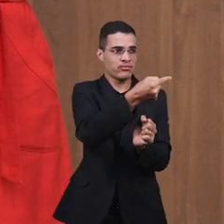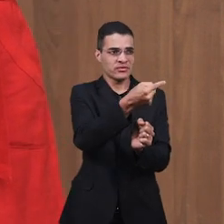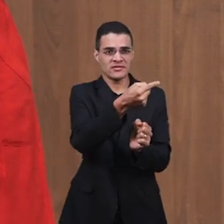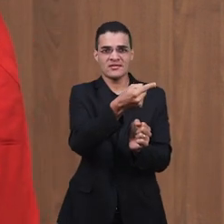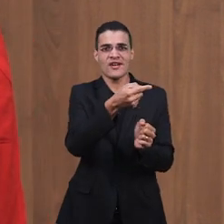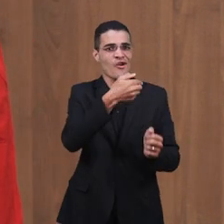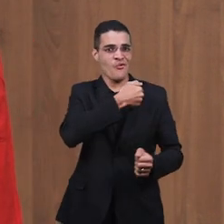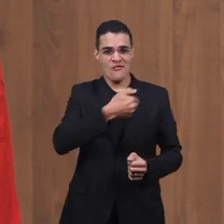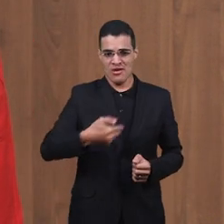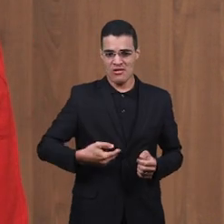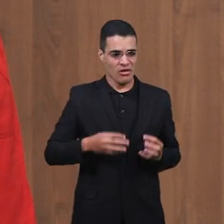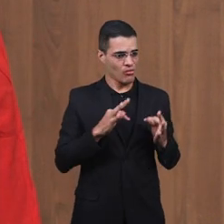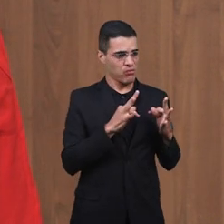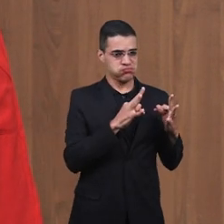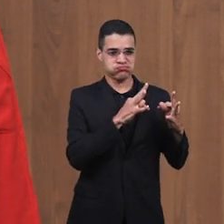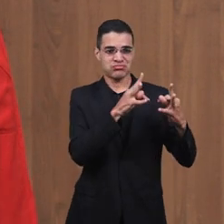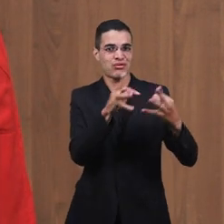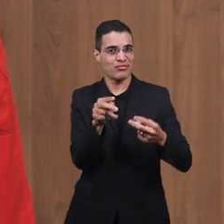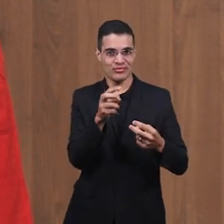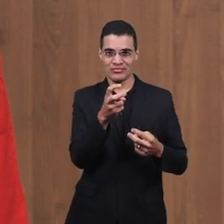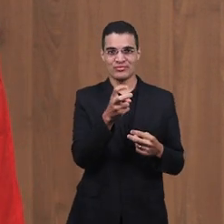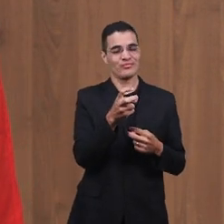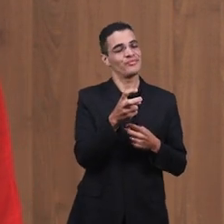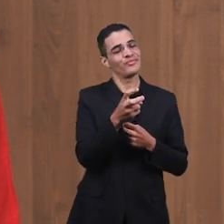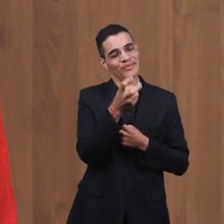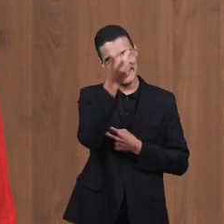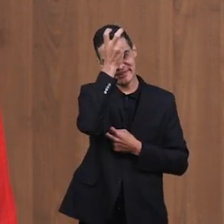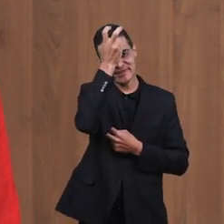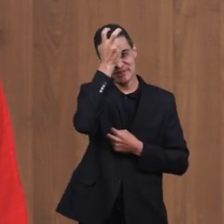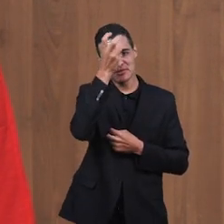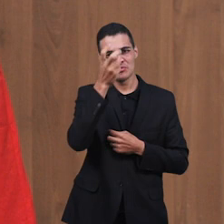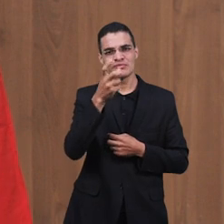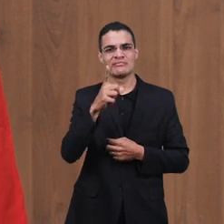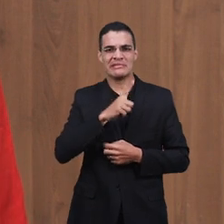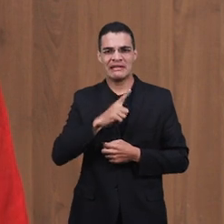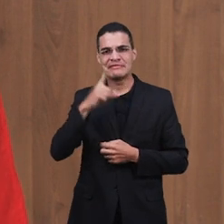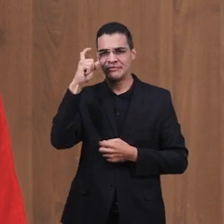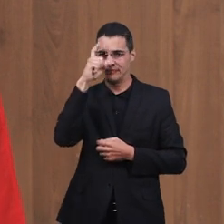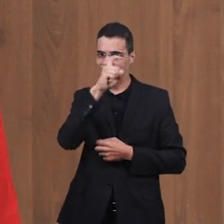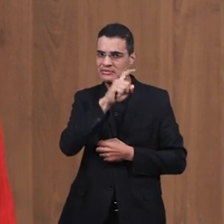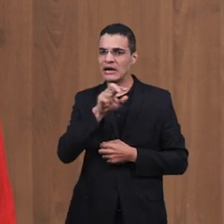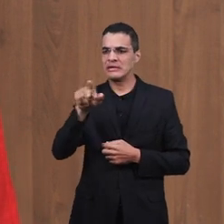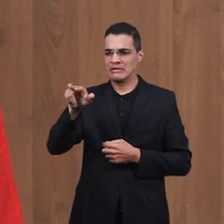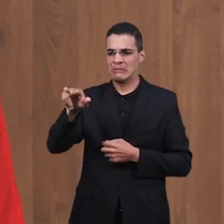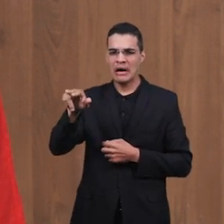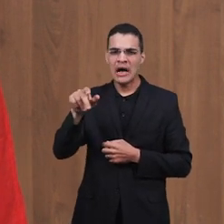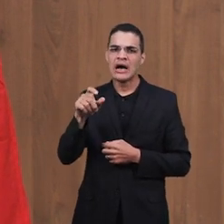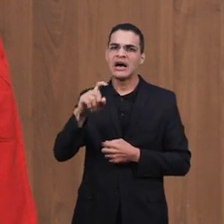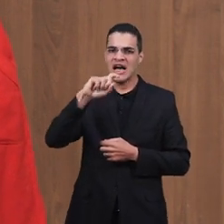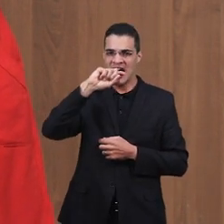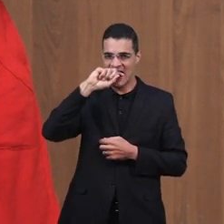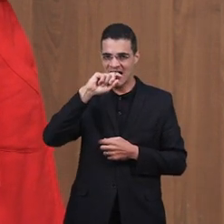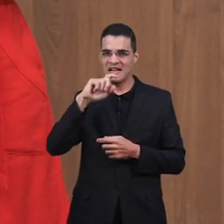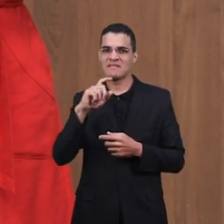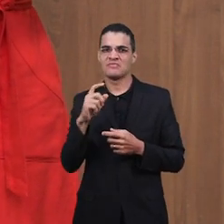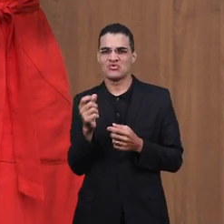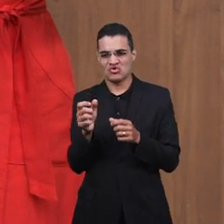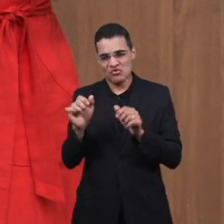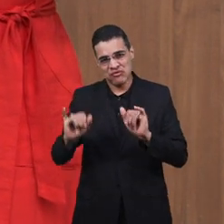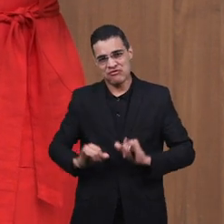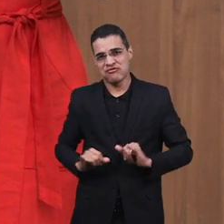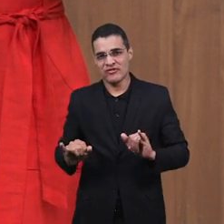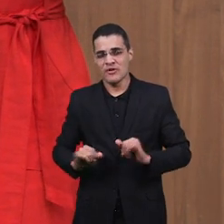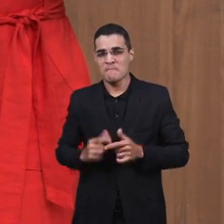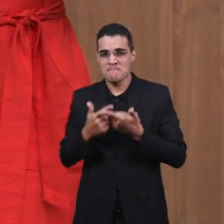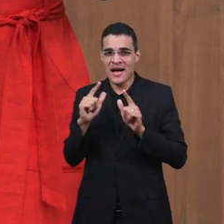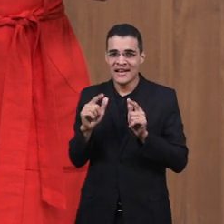Foi provado, sofreu na mão de seus irmãos, foi jogado injustamente na prisão, mas